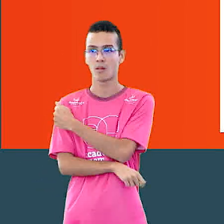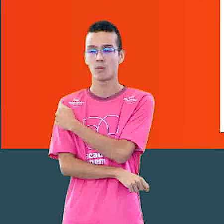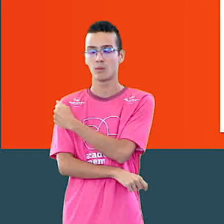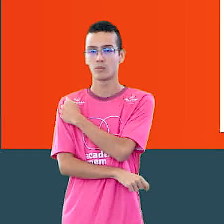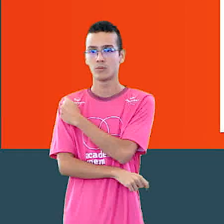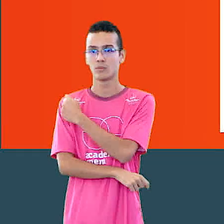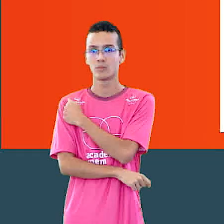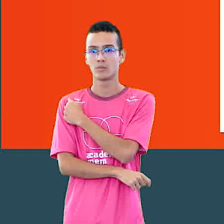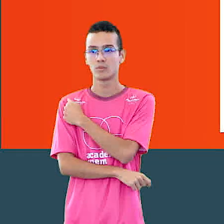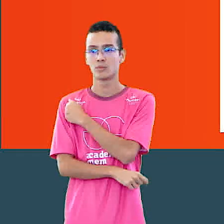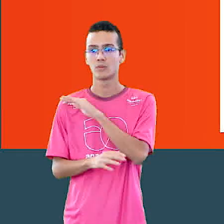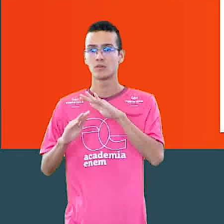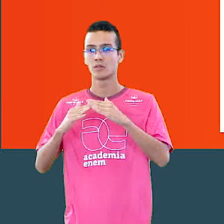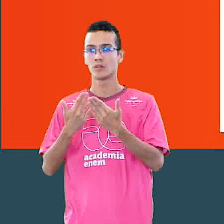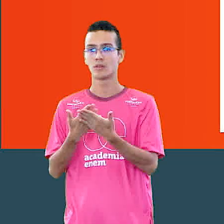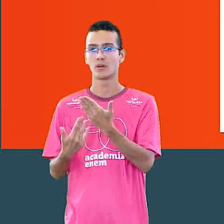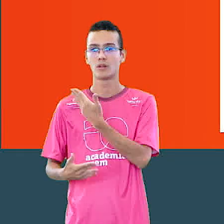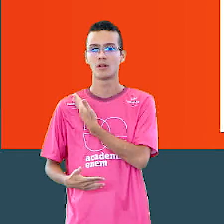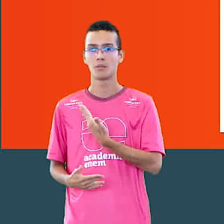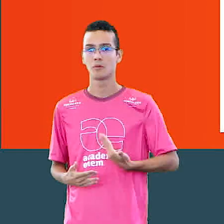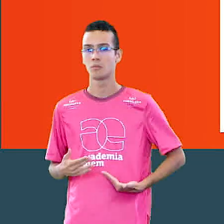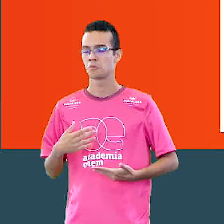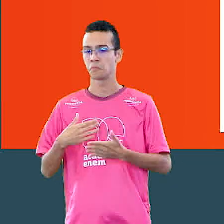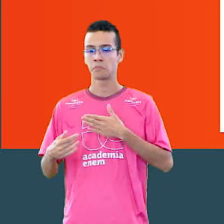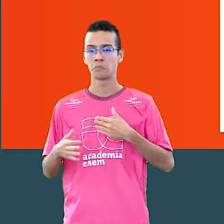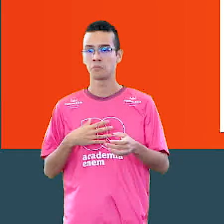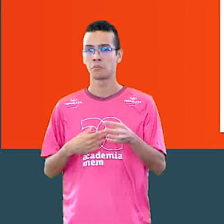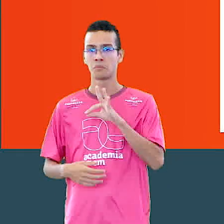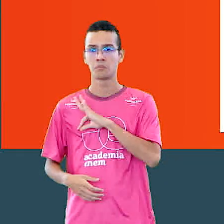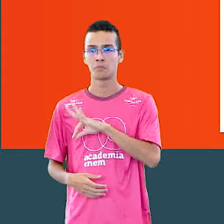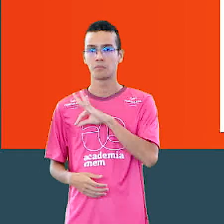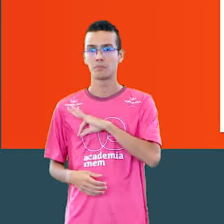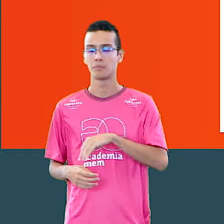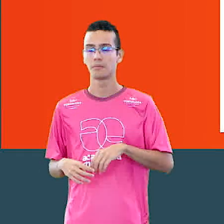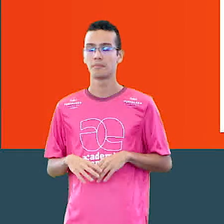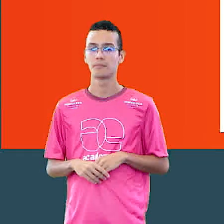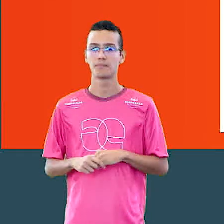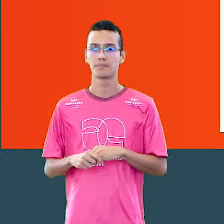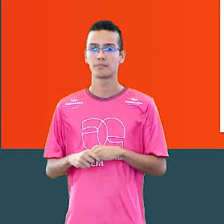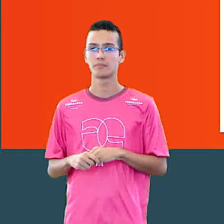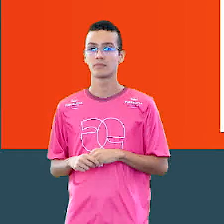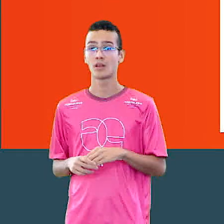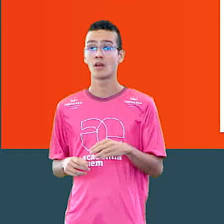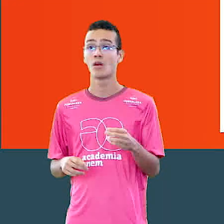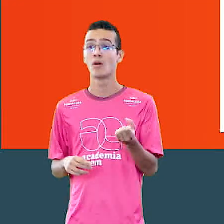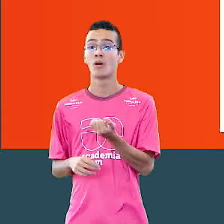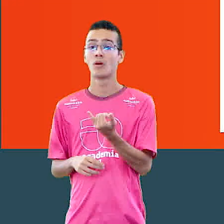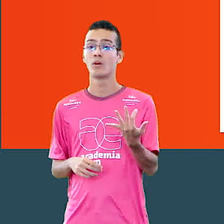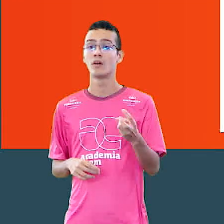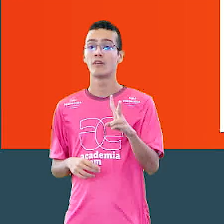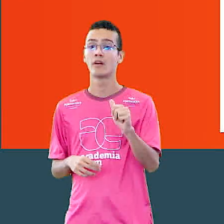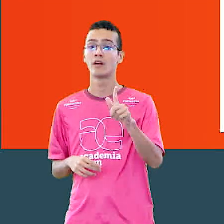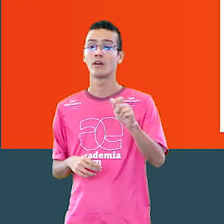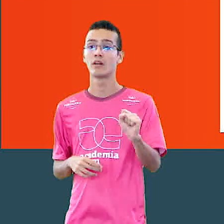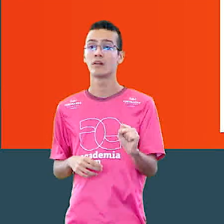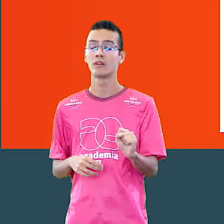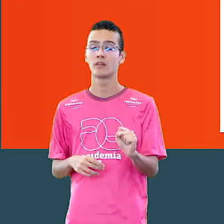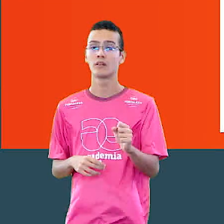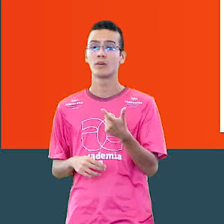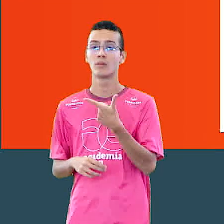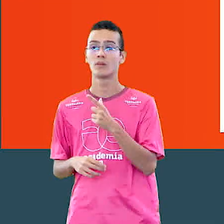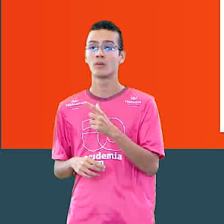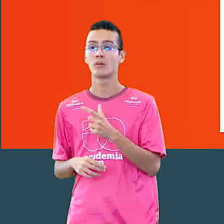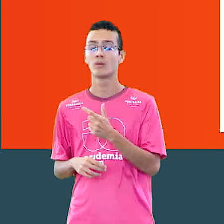pública independente da renda. Não é baixa renda. O primeiro grupo lá. Quantas vagas foram, gente? Olha só,